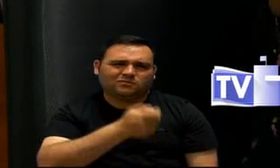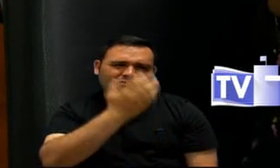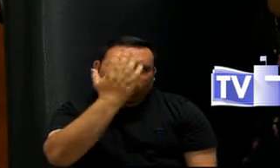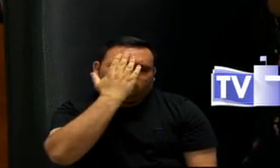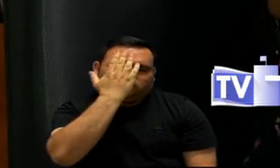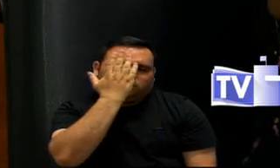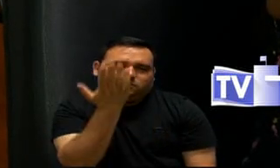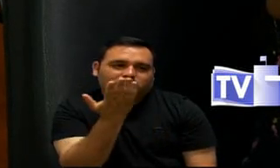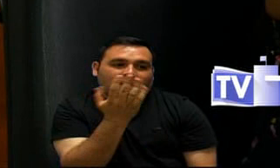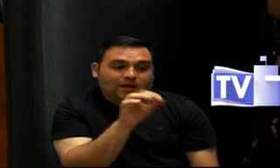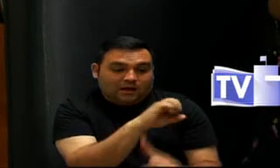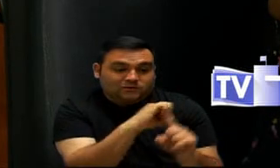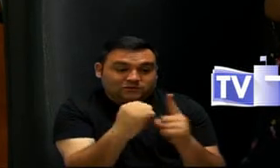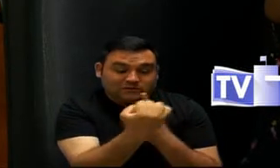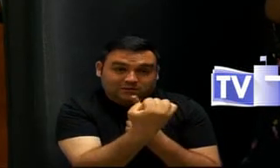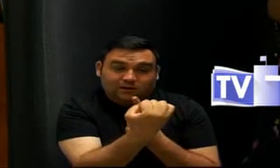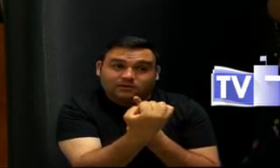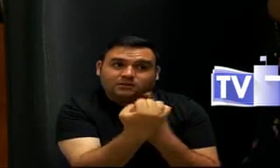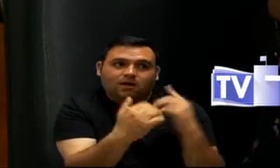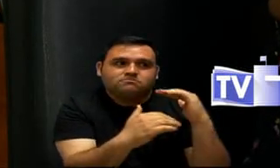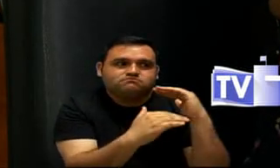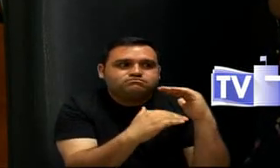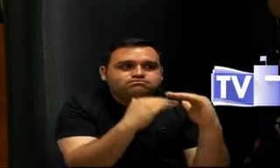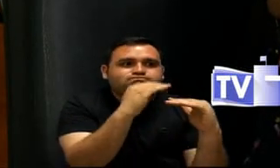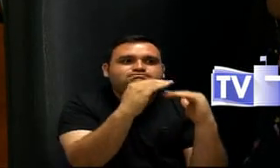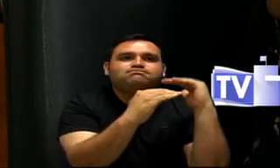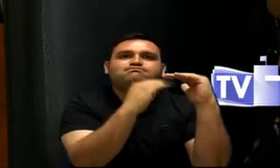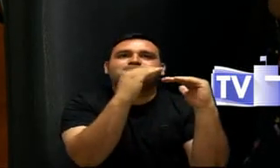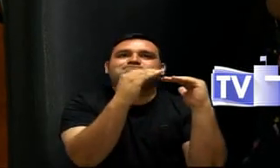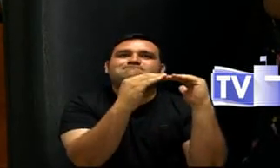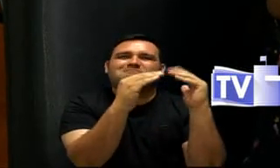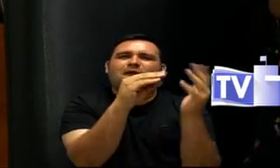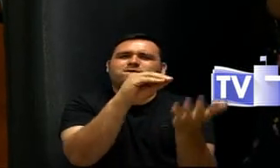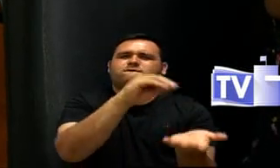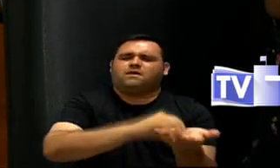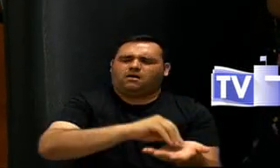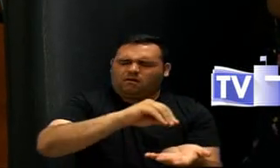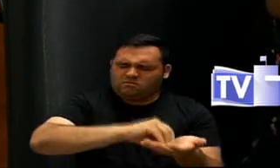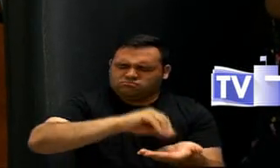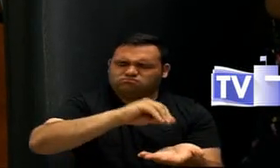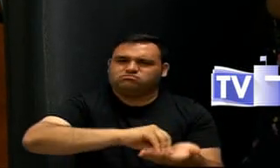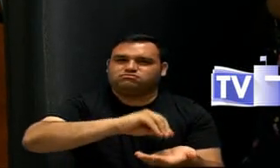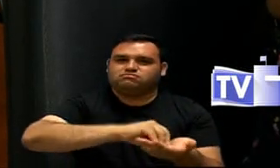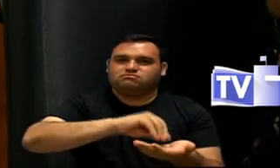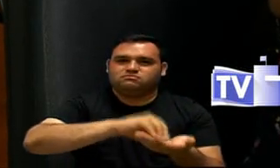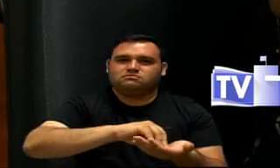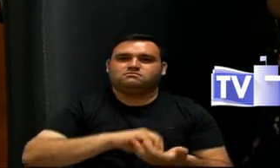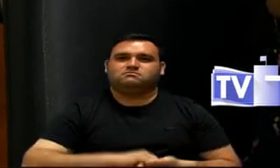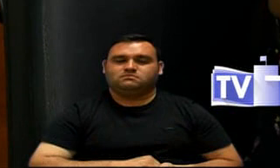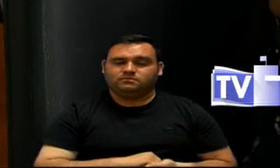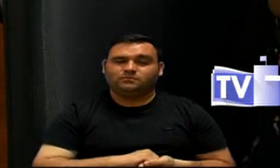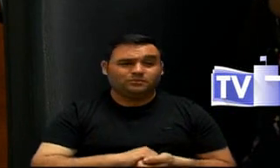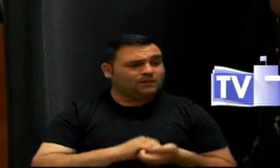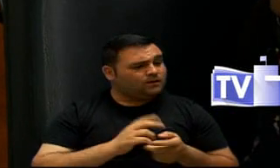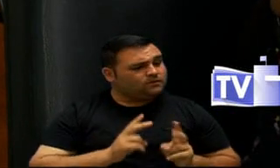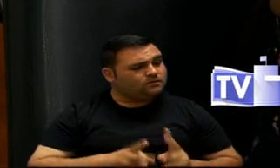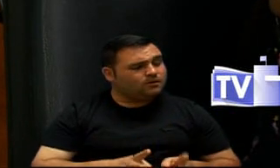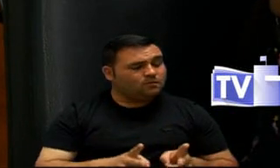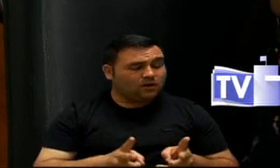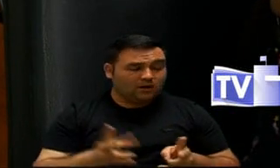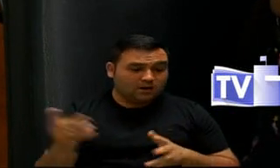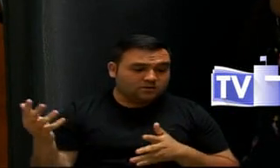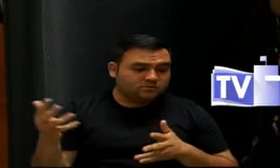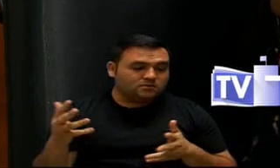como sociedade, estamos melhorando, mas falta muito ainda. Cada vez que chega